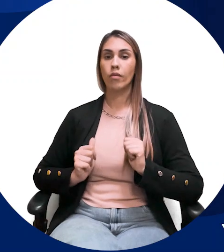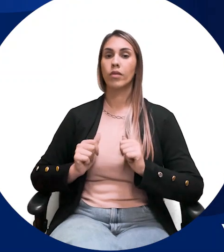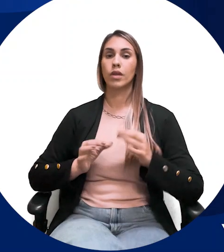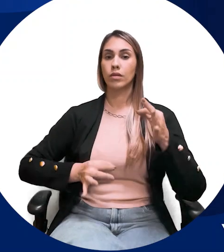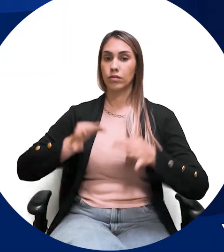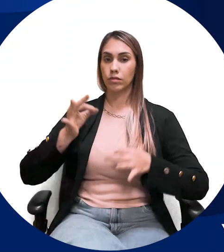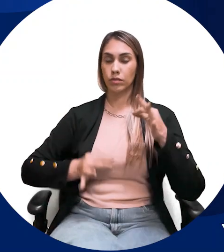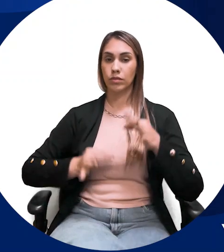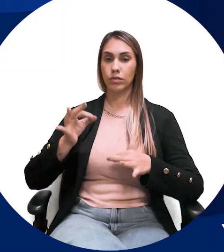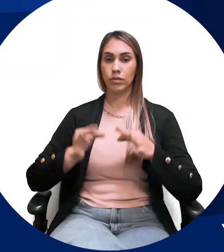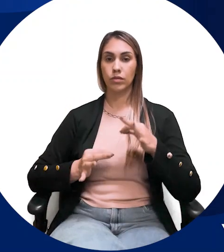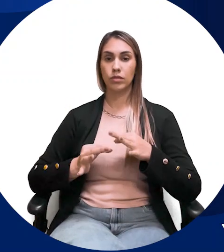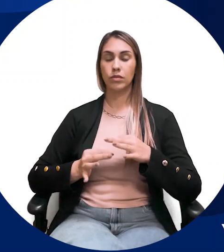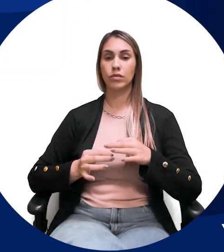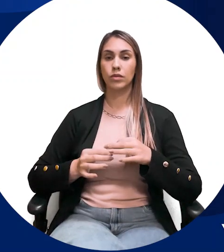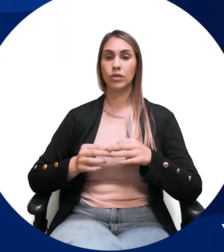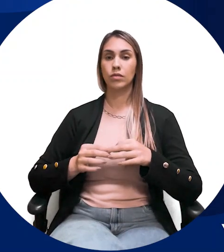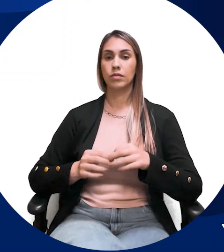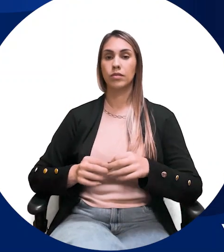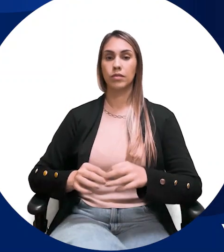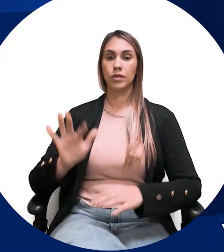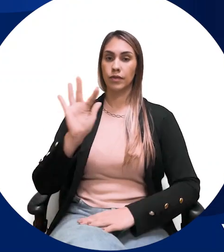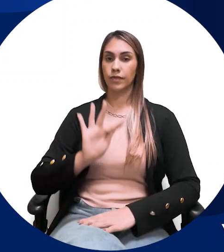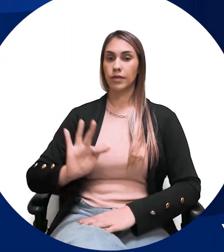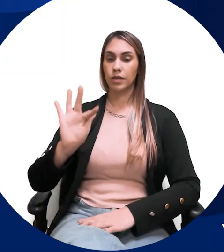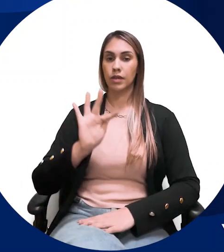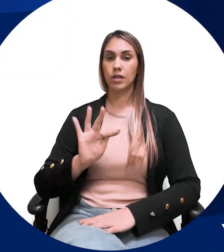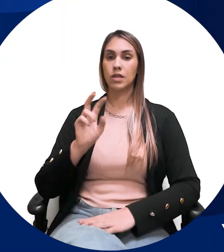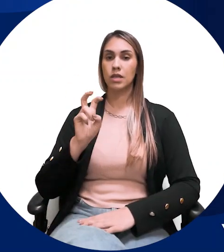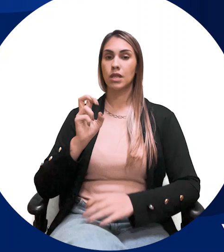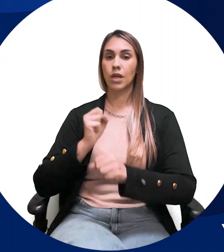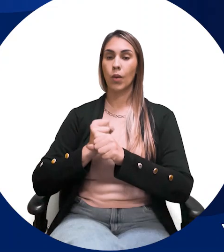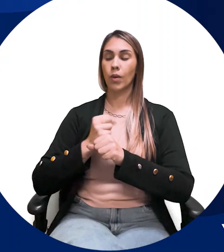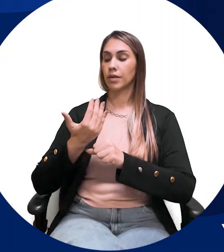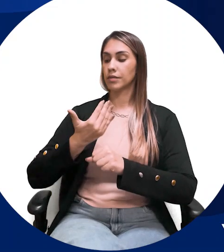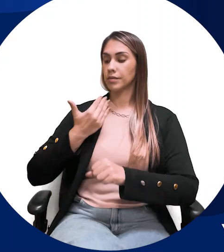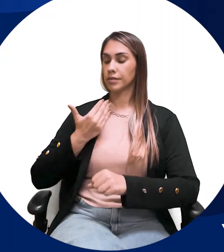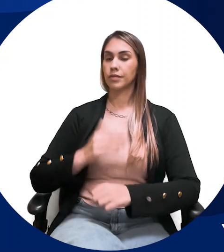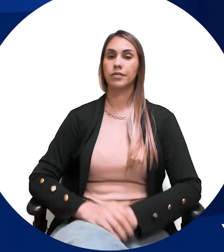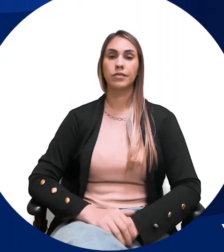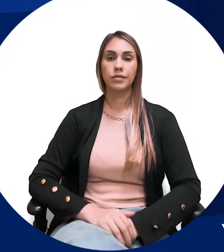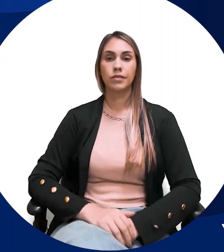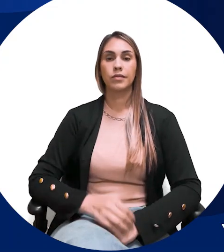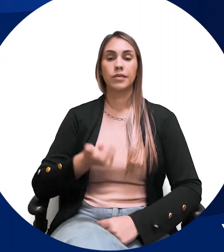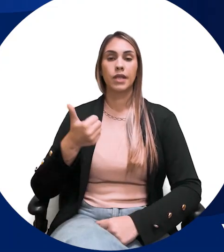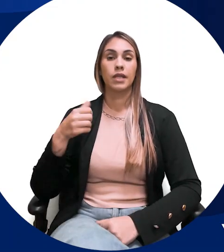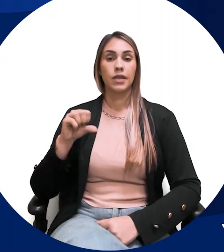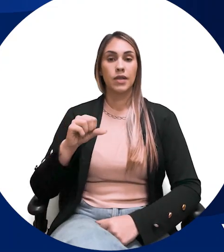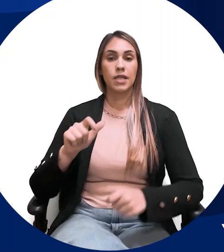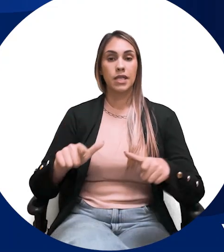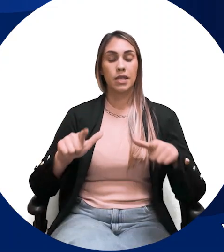expedida pelo Tribunal Regional da Primeira Região, Poder Judiciário, Justiça Federal, nos últimos 5 anos.